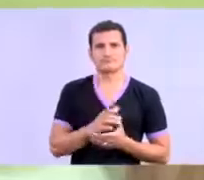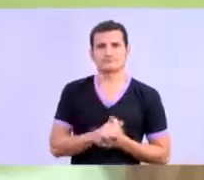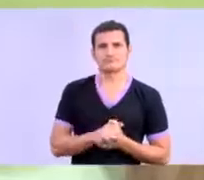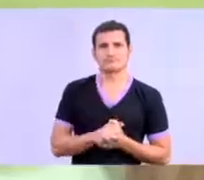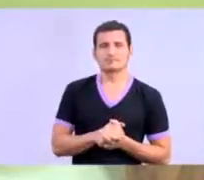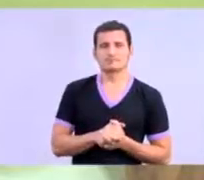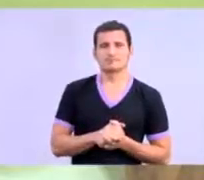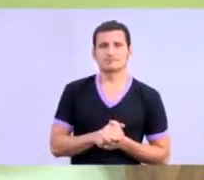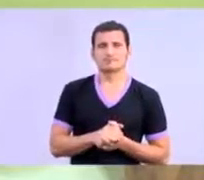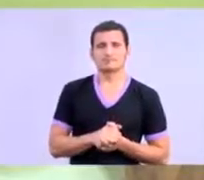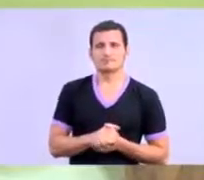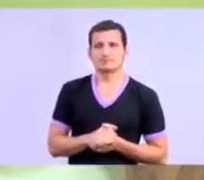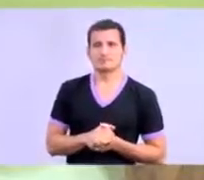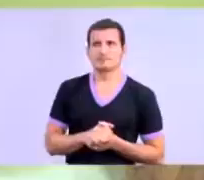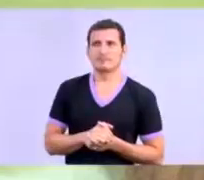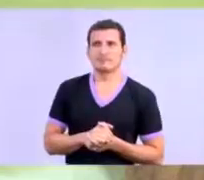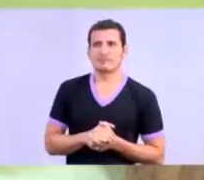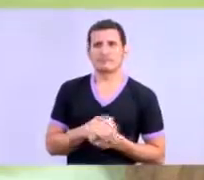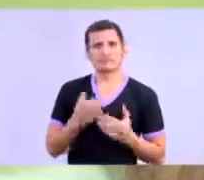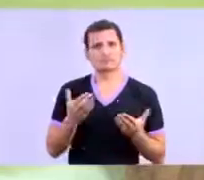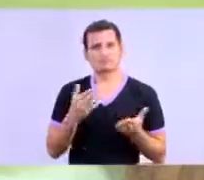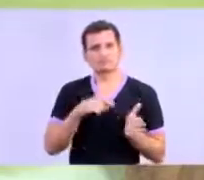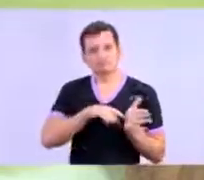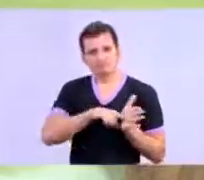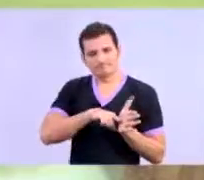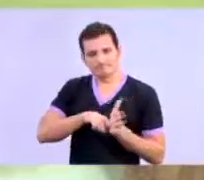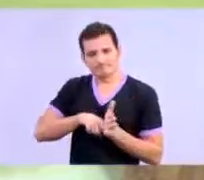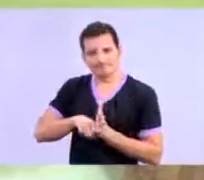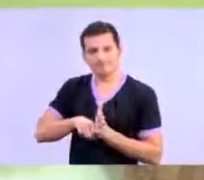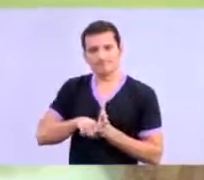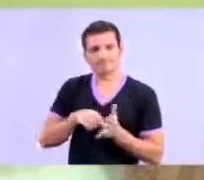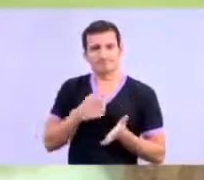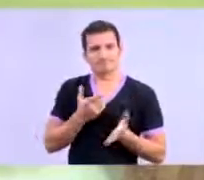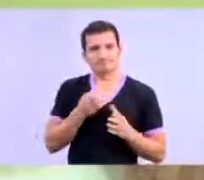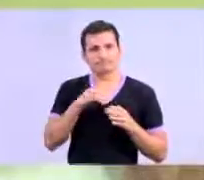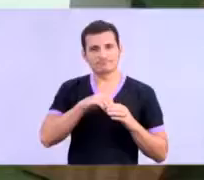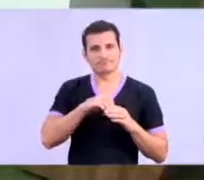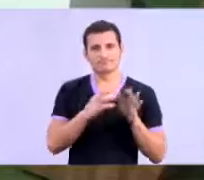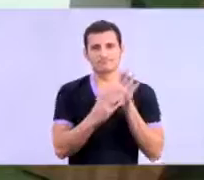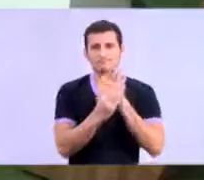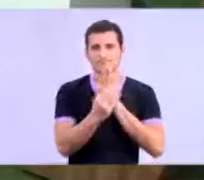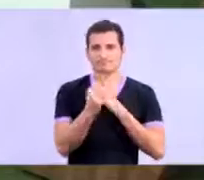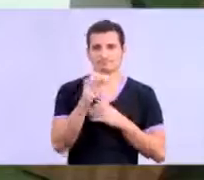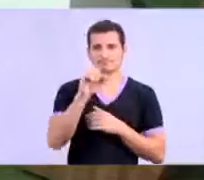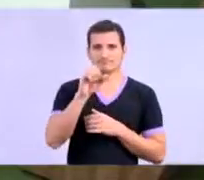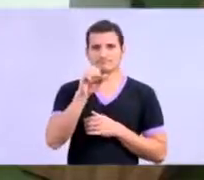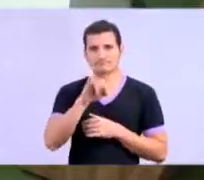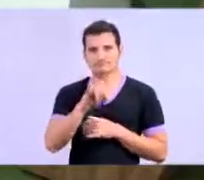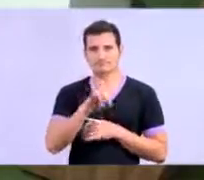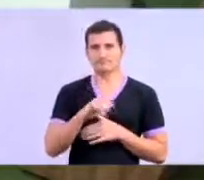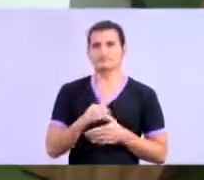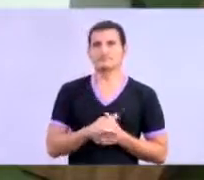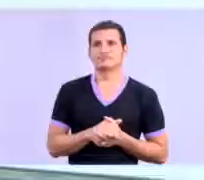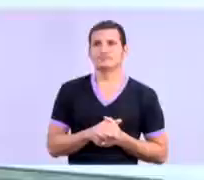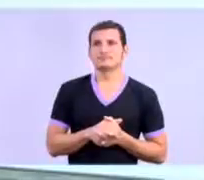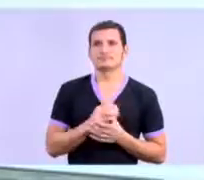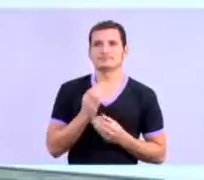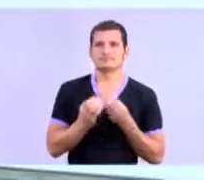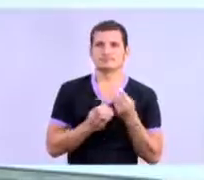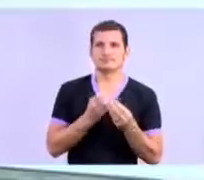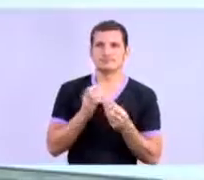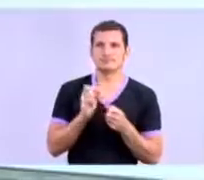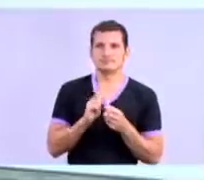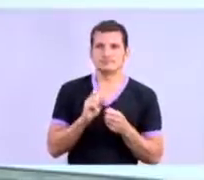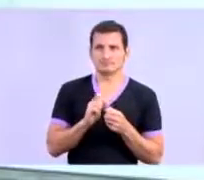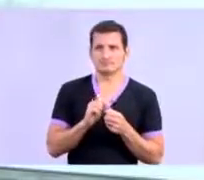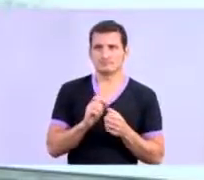que agora nós vamos diagnosticar isso dentro do modelo OSI. Perfeito. Né? Então, aí como que a gente professor. faz? A